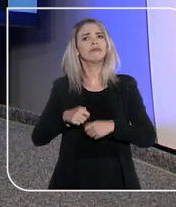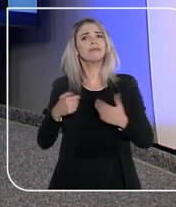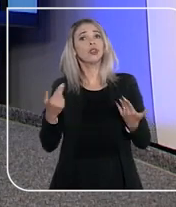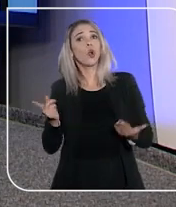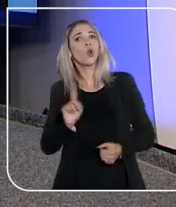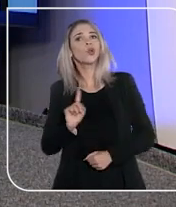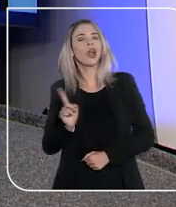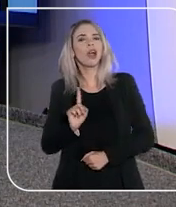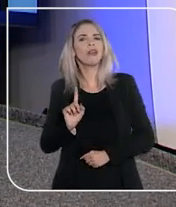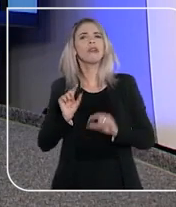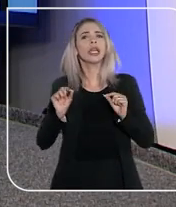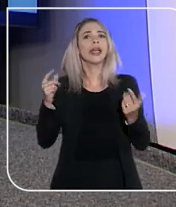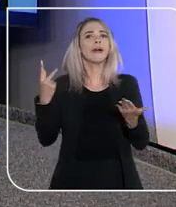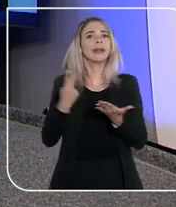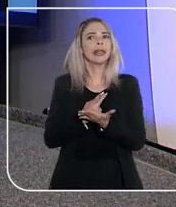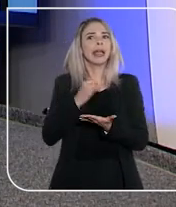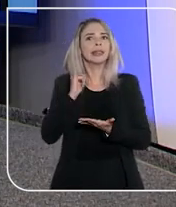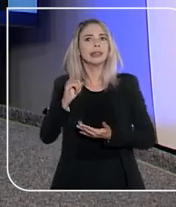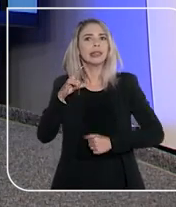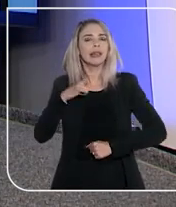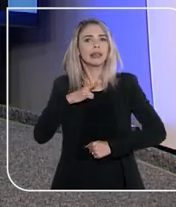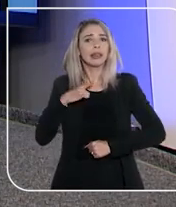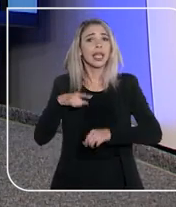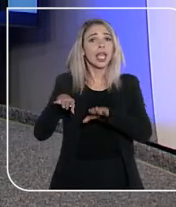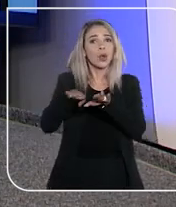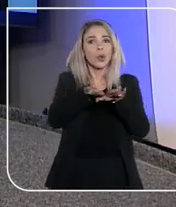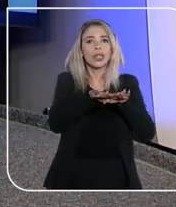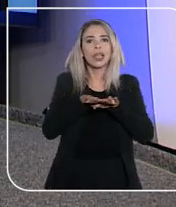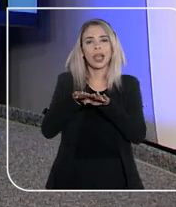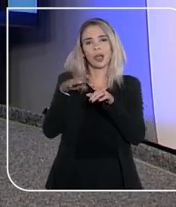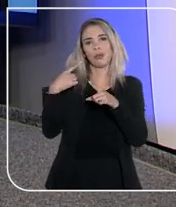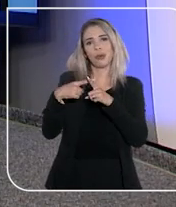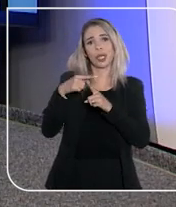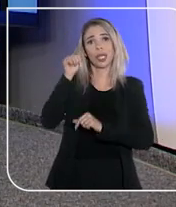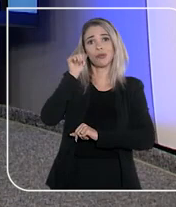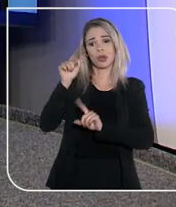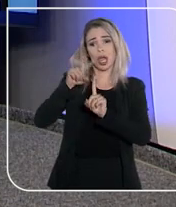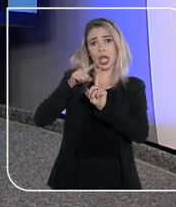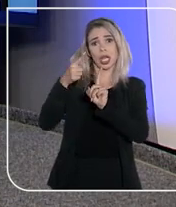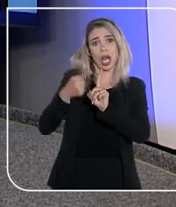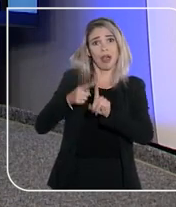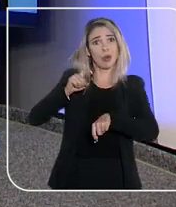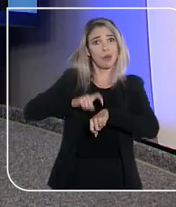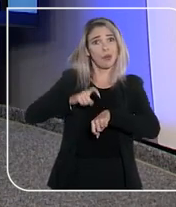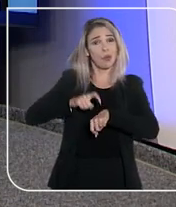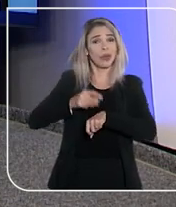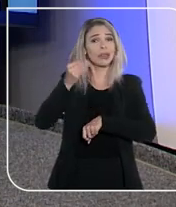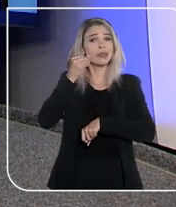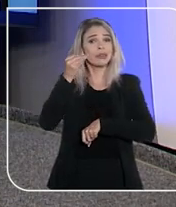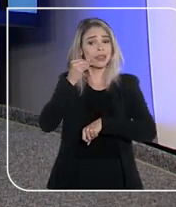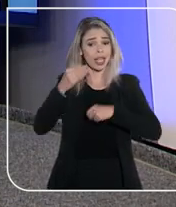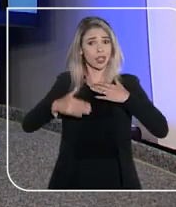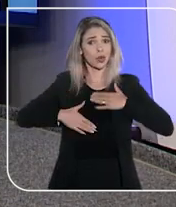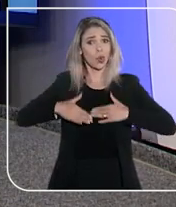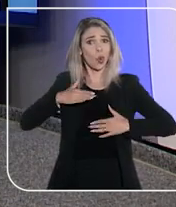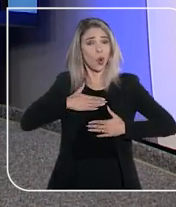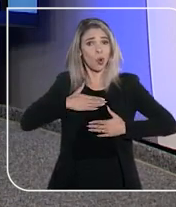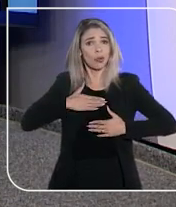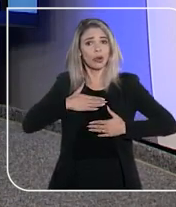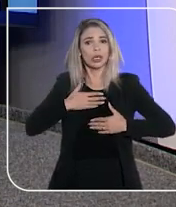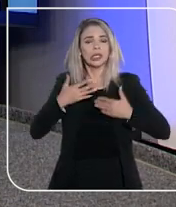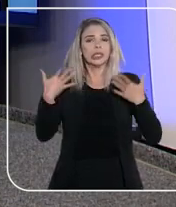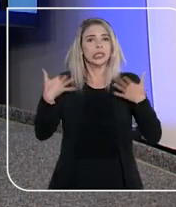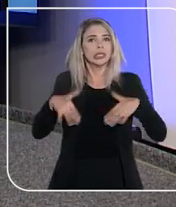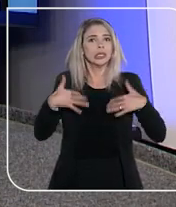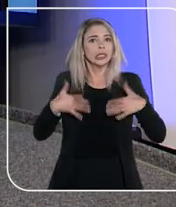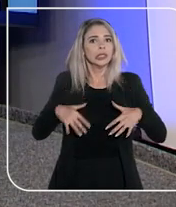aí com a data, ou então em relação à equidade também, né? Porque a candidata está grávida no momento do teste de aptidão física e aí vai